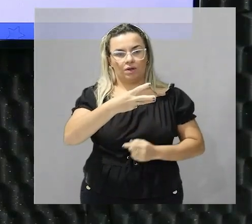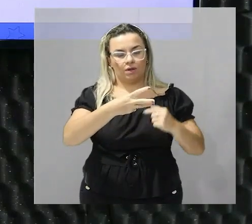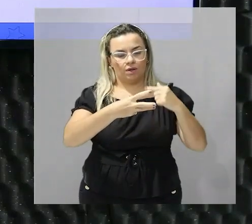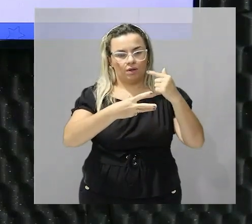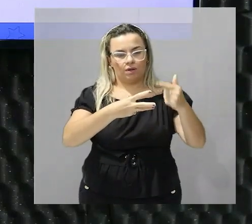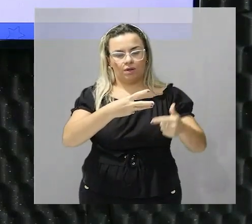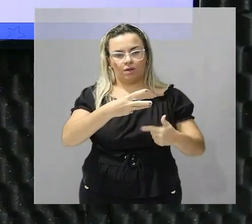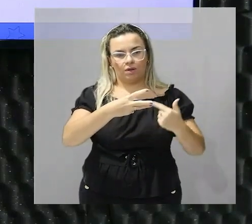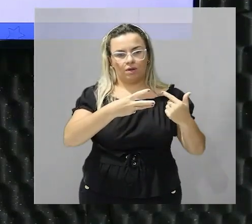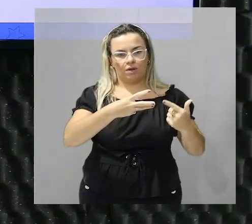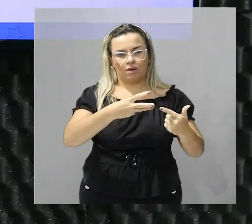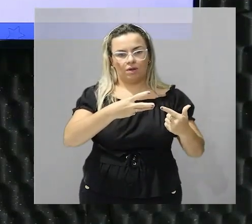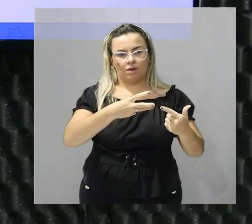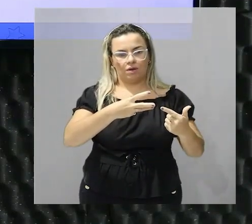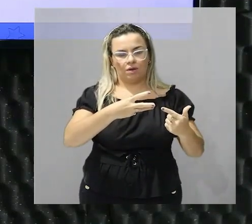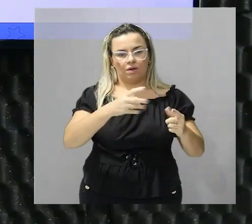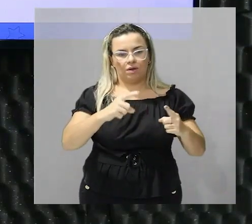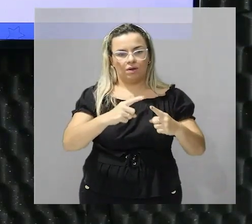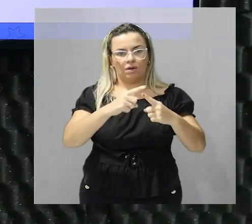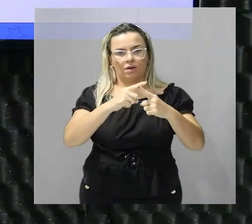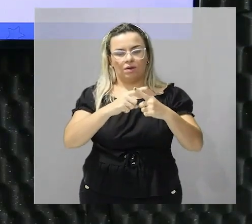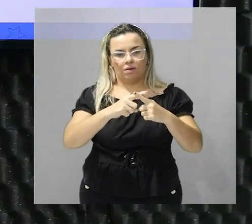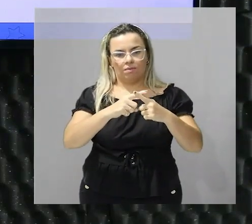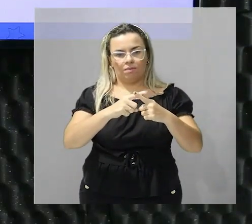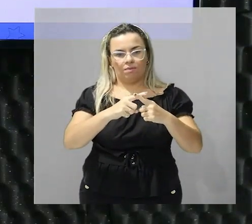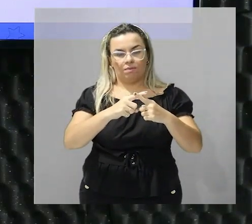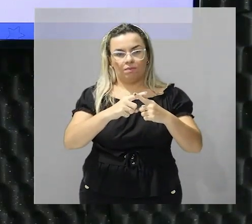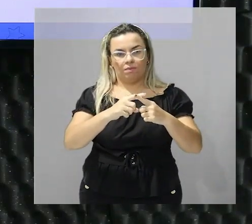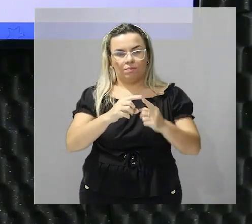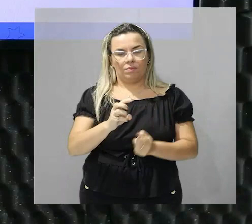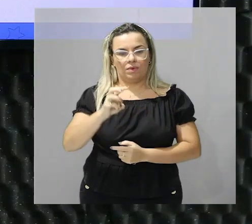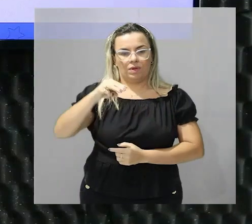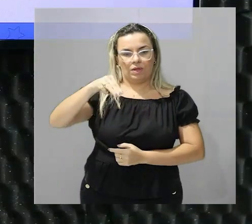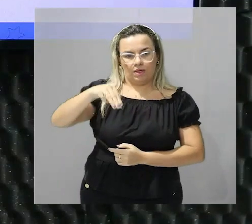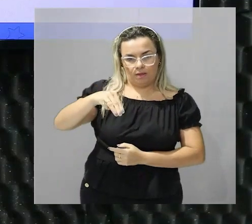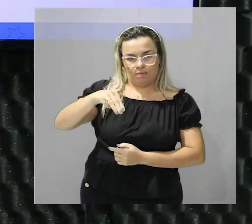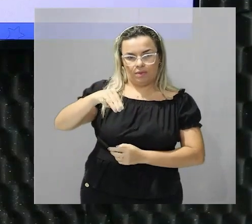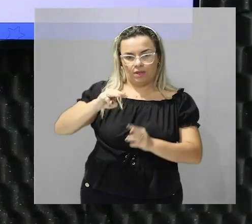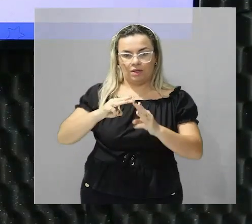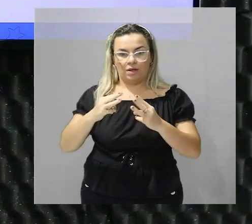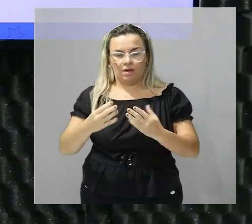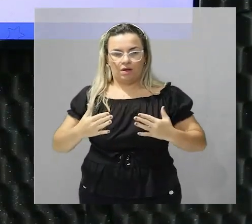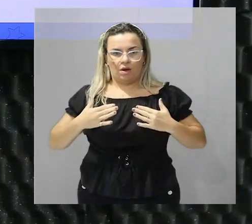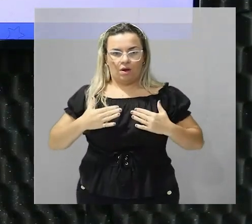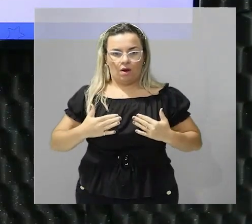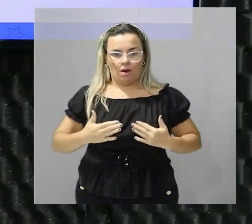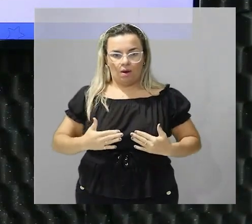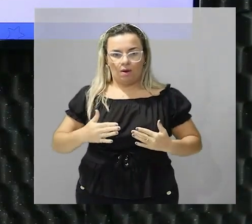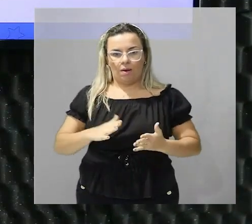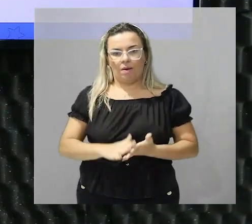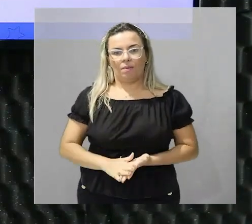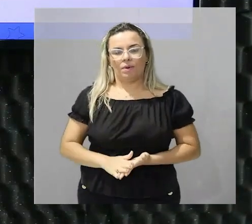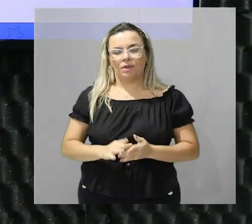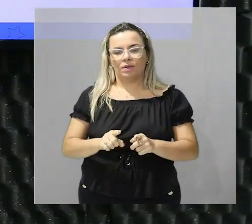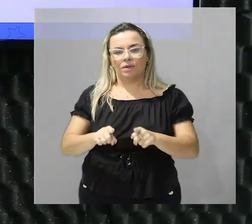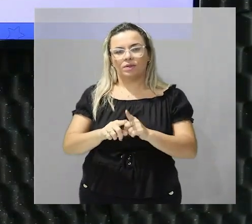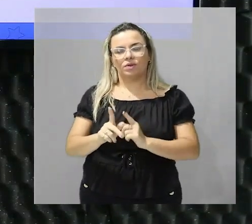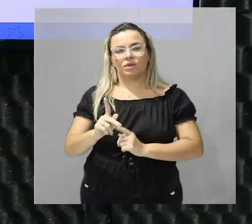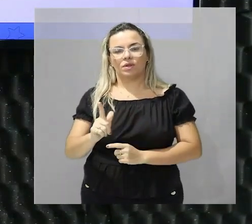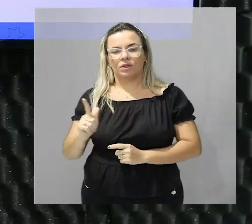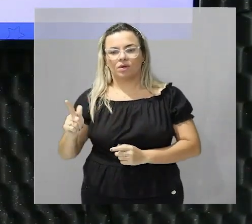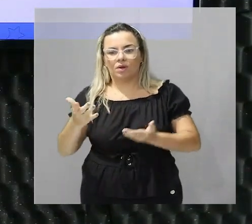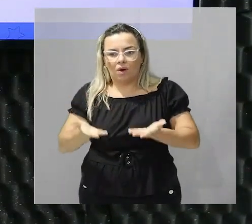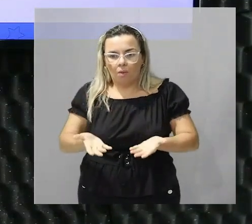triplo da massa, está dizendo 3 vezes M, tá? Em quilograma, com o quádruplo do